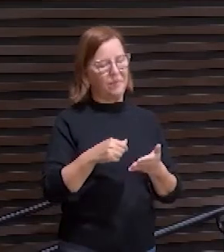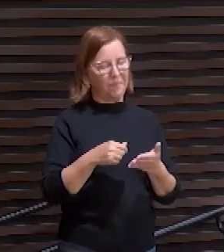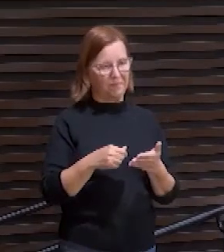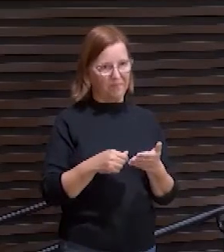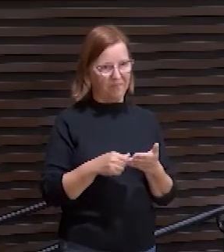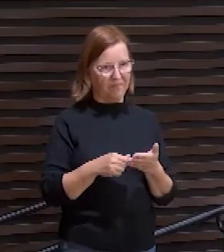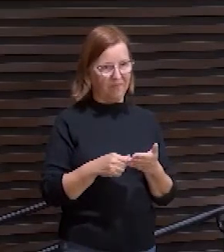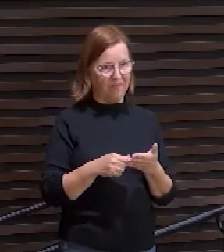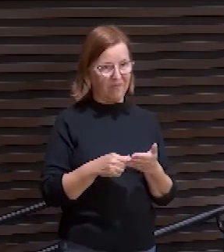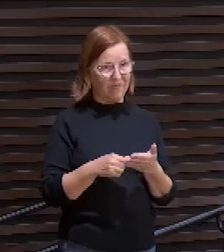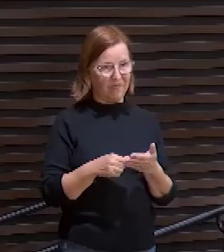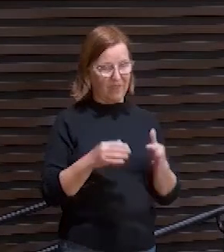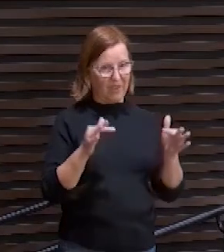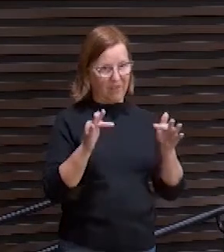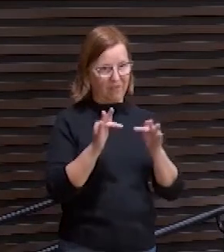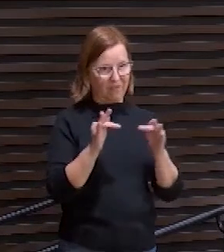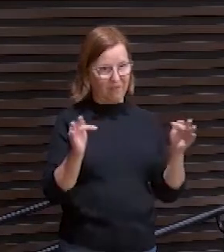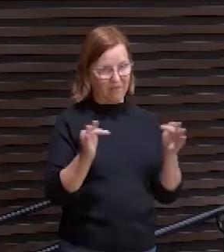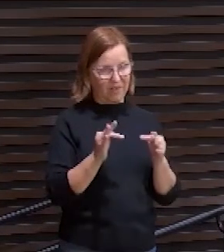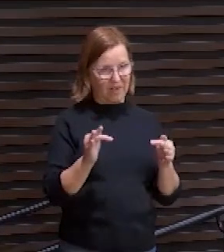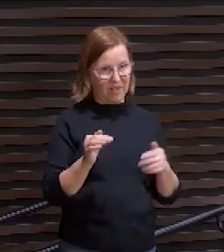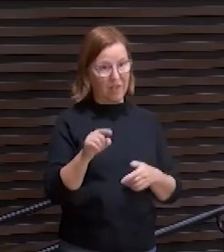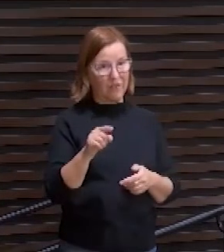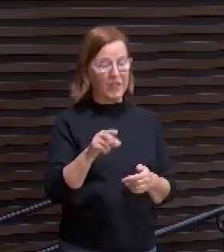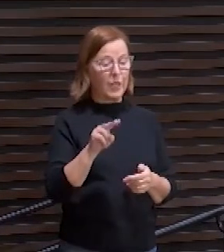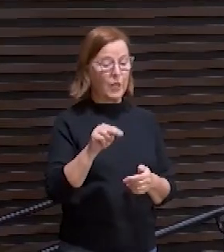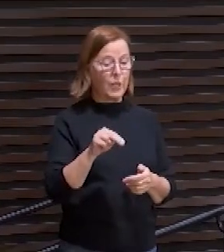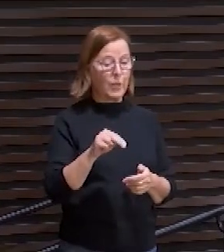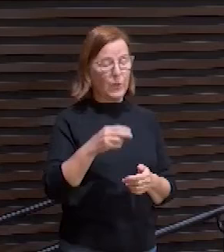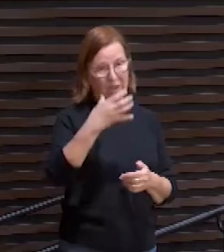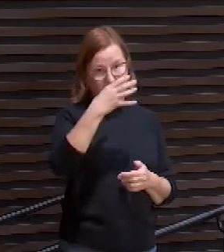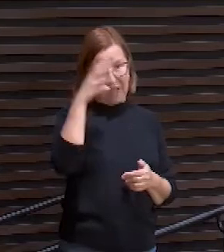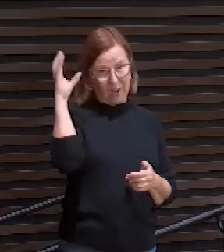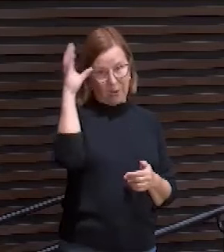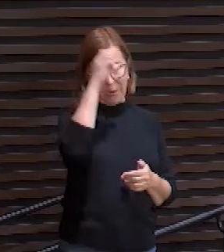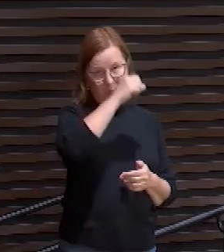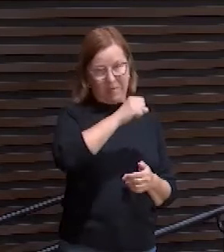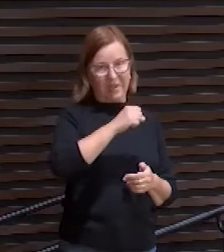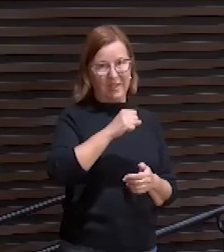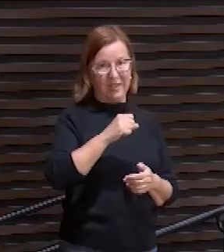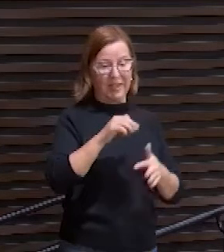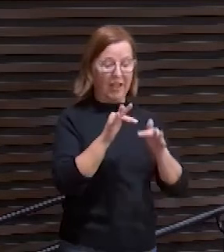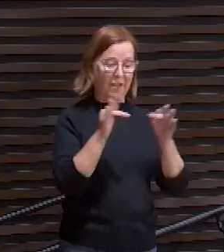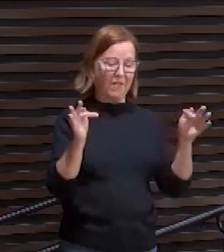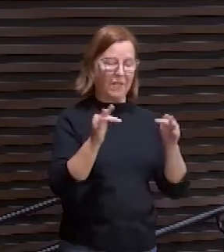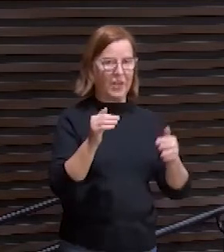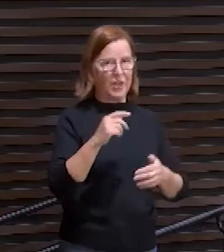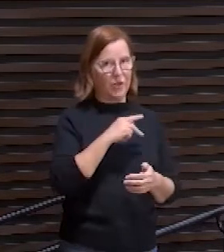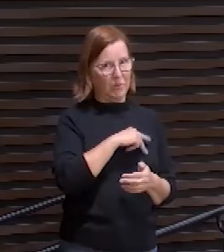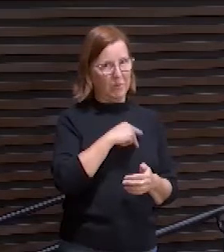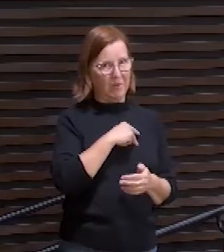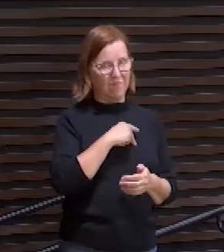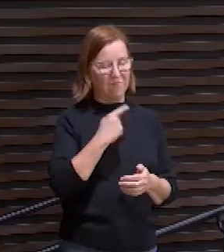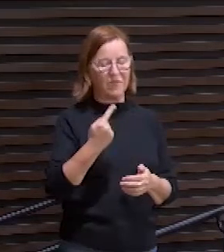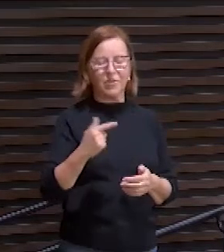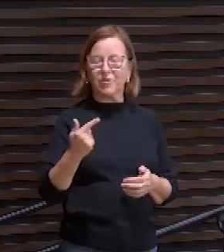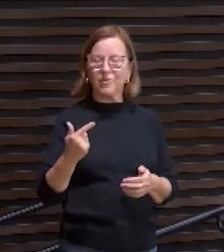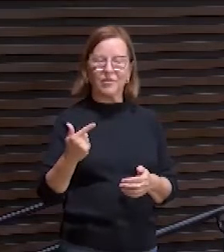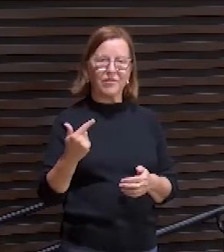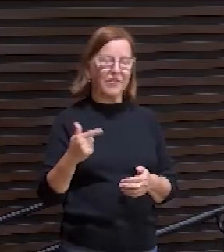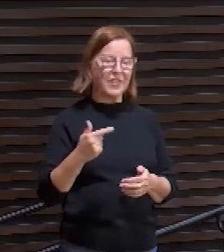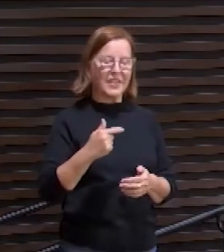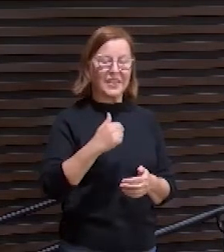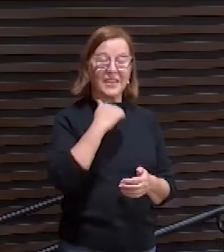conseguir compreender o que Paulo escreveu aqui, que nós acabamos de ler. Não há nenhum justo, não há quem faça o